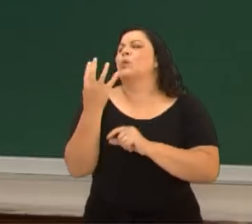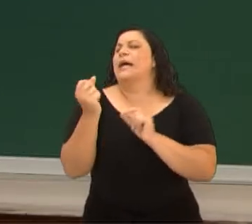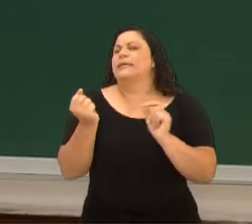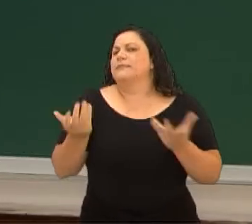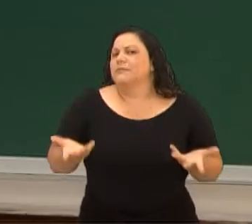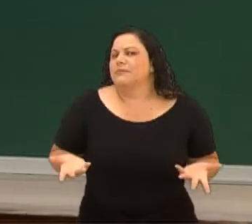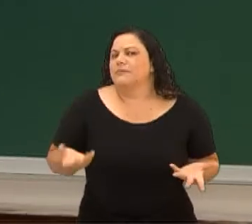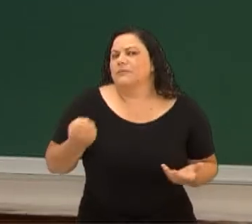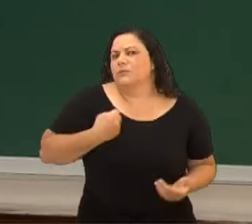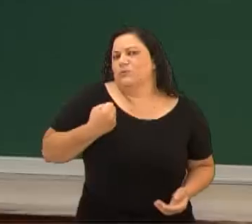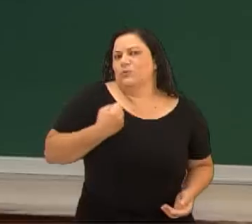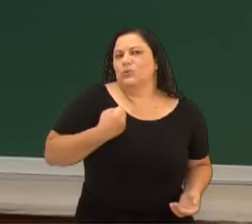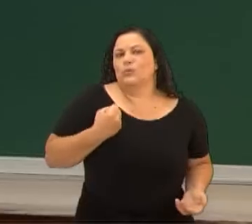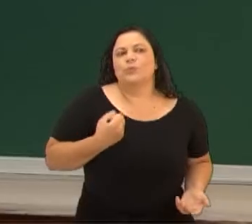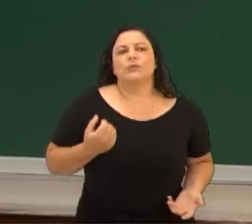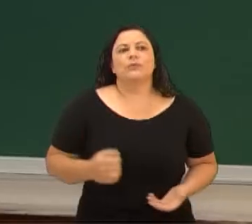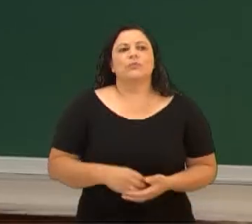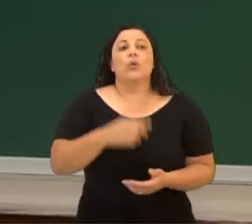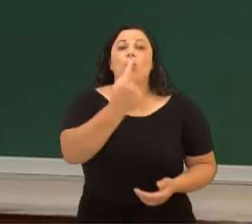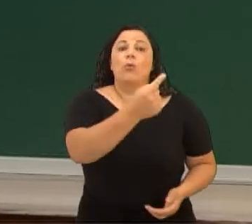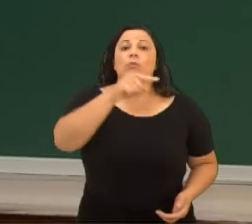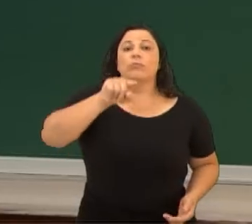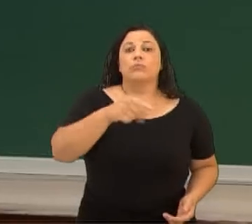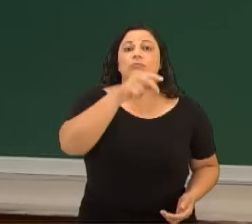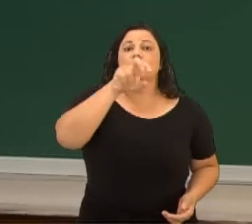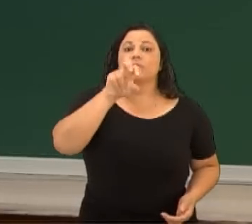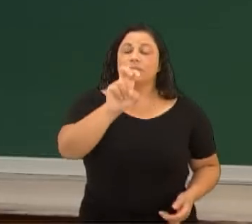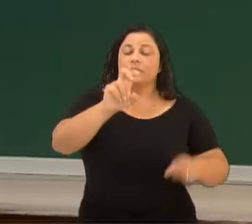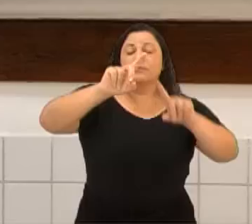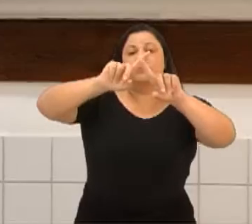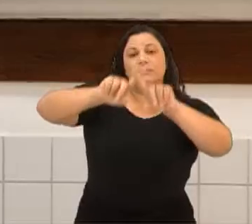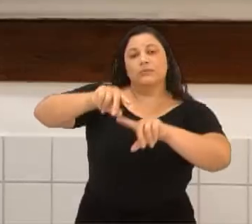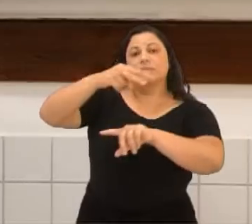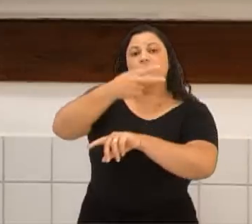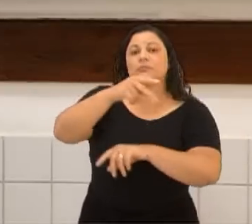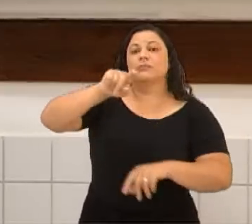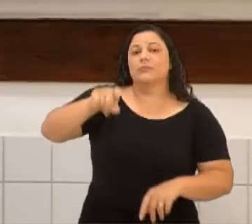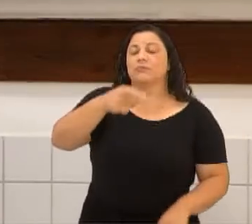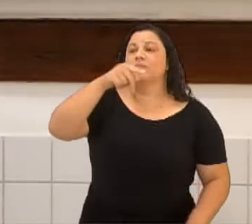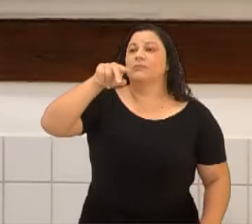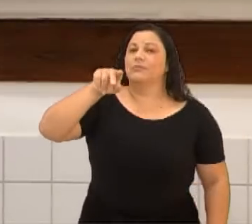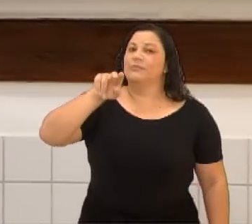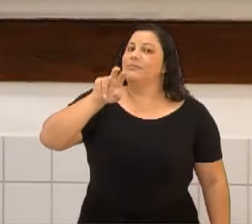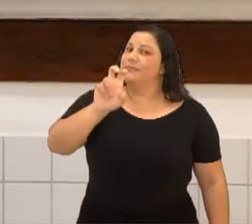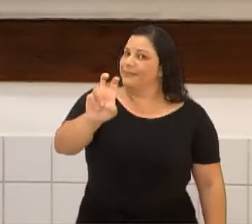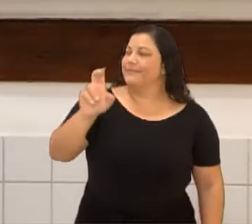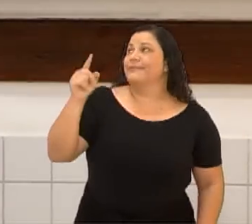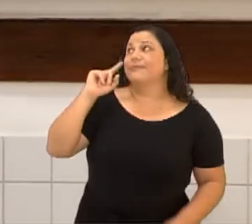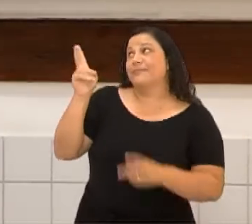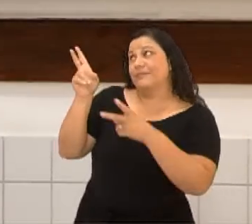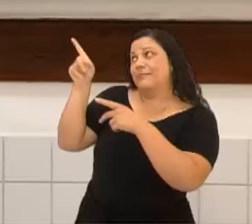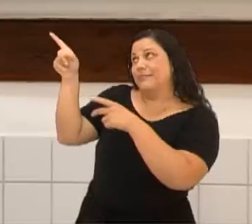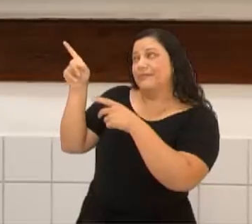prof? 1,5 vezes 2,5. Vamos lá, então, ó.